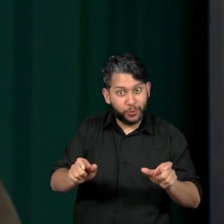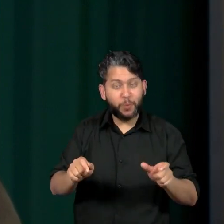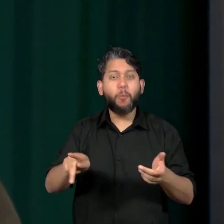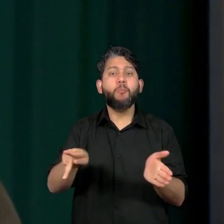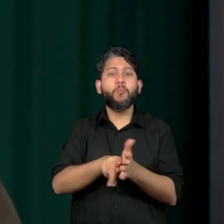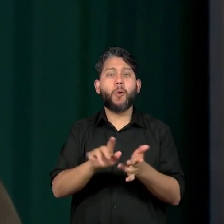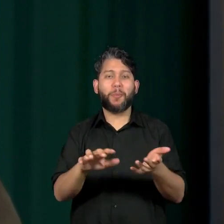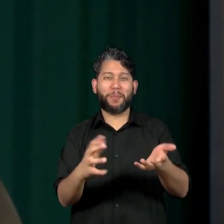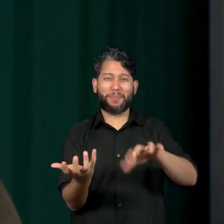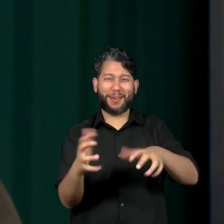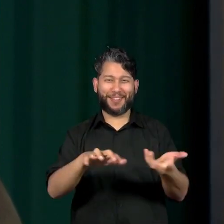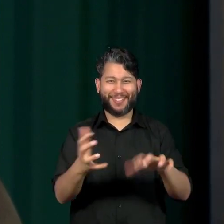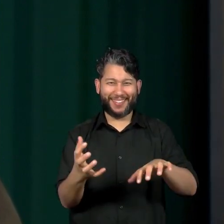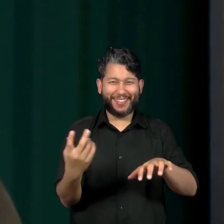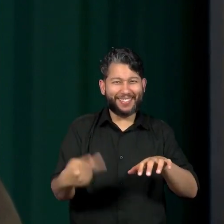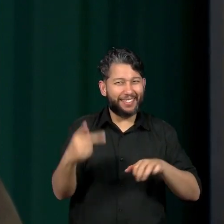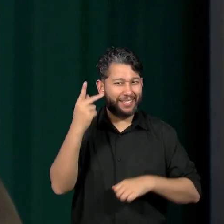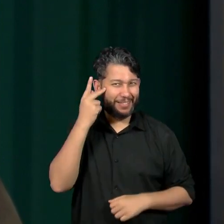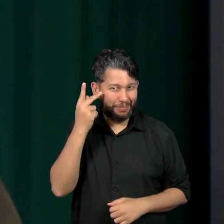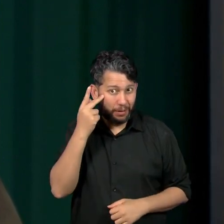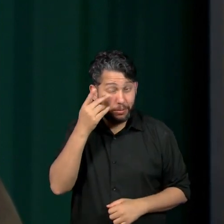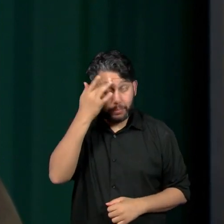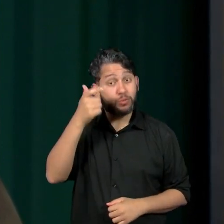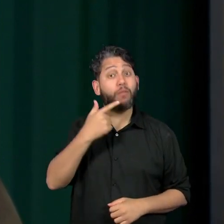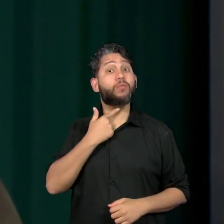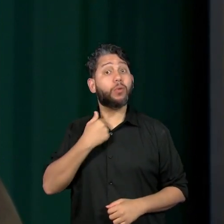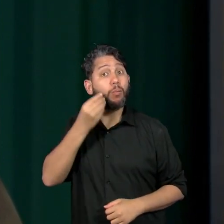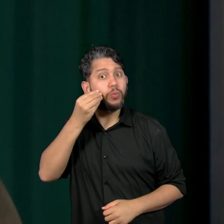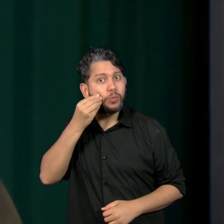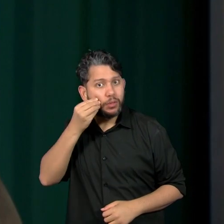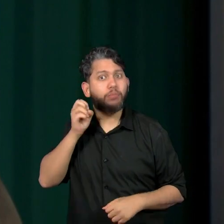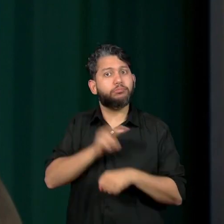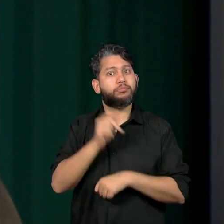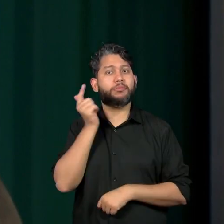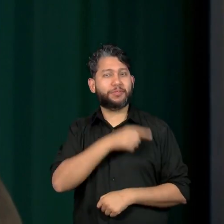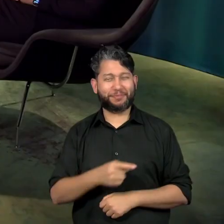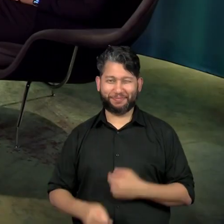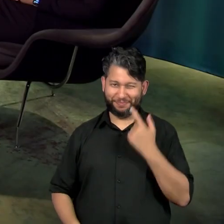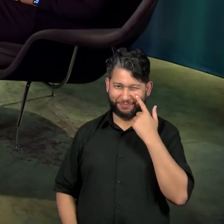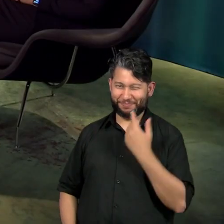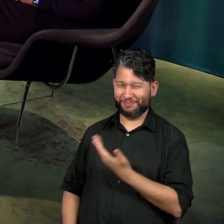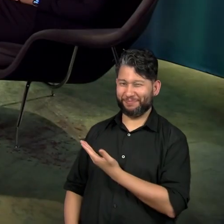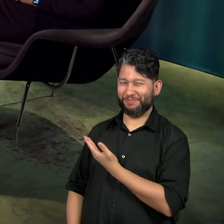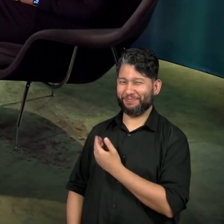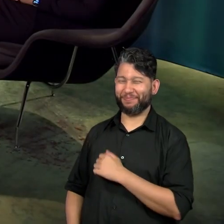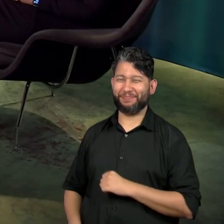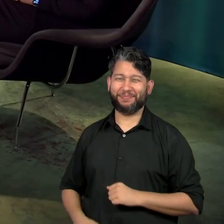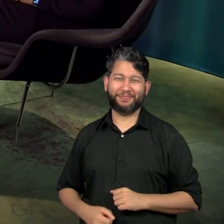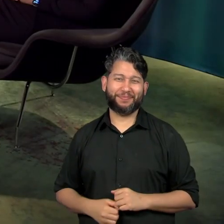aqui em São Paulo, que busca mais oportunidade na vida real. Vamos acompanhar.